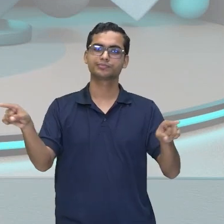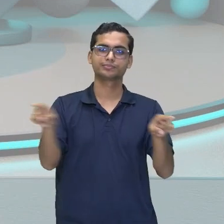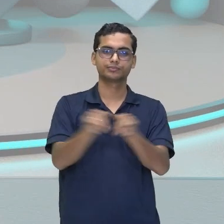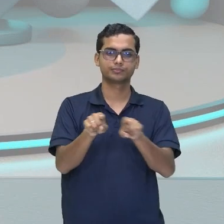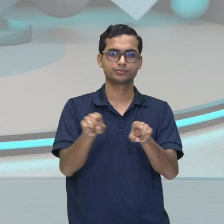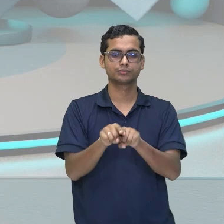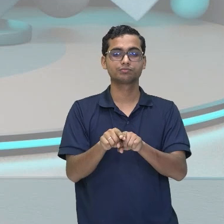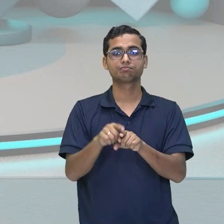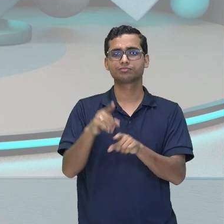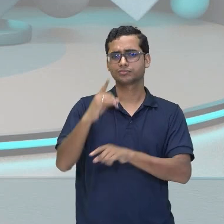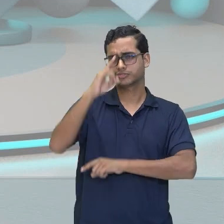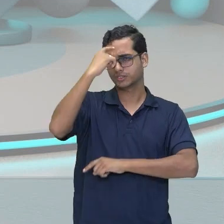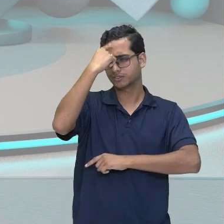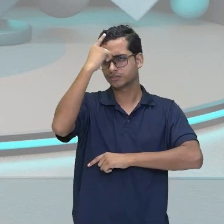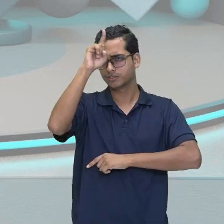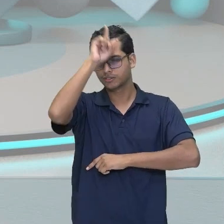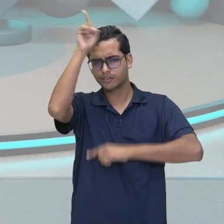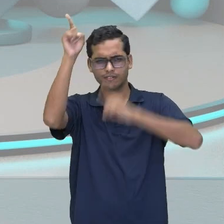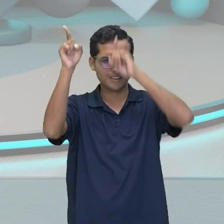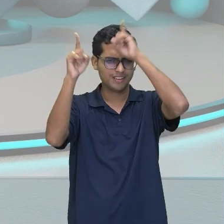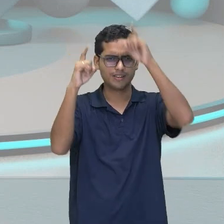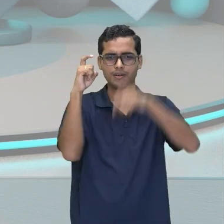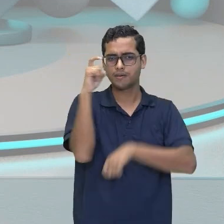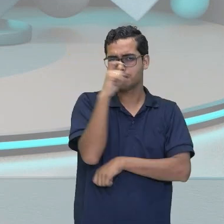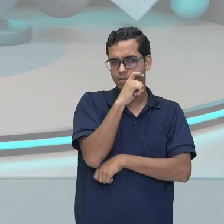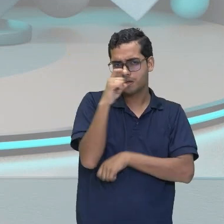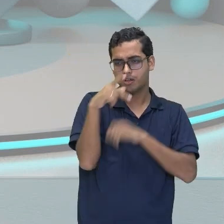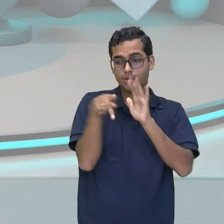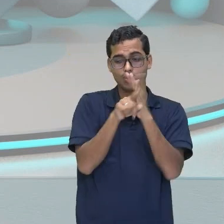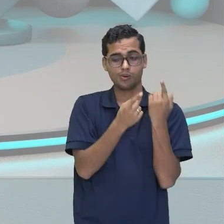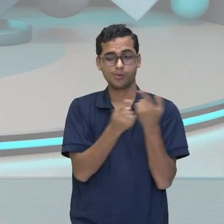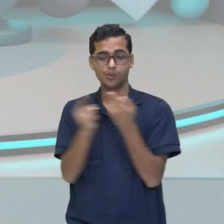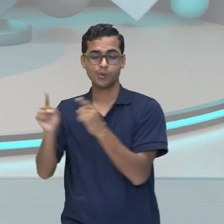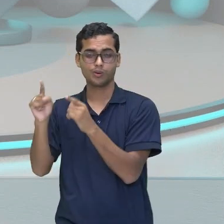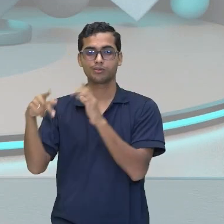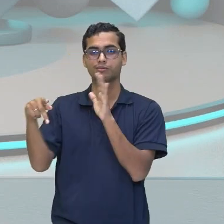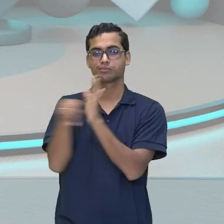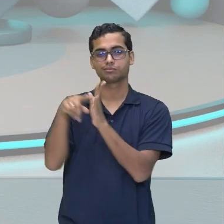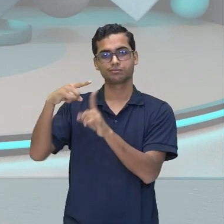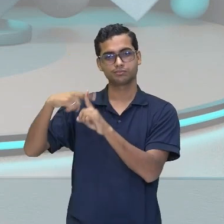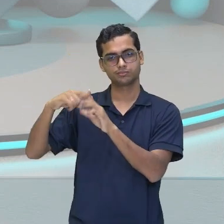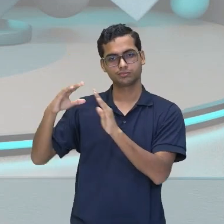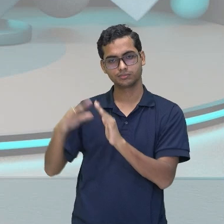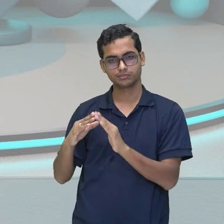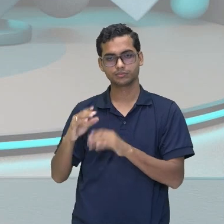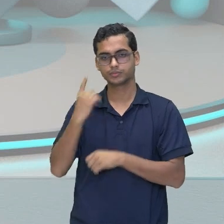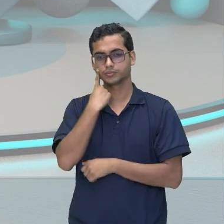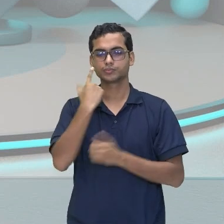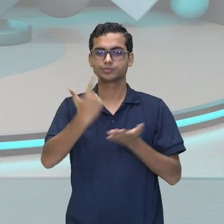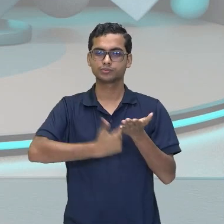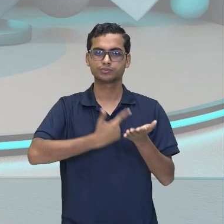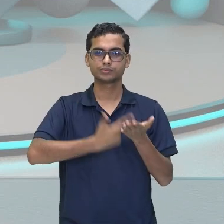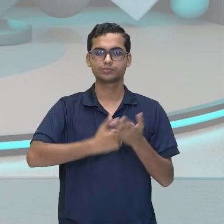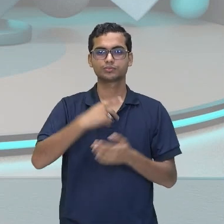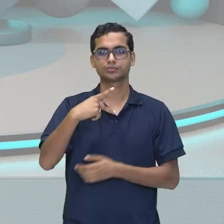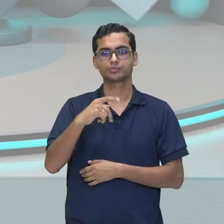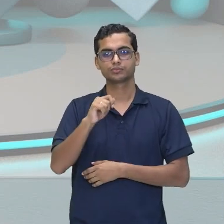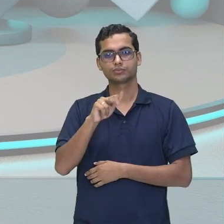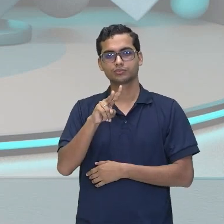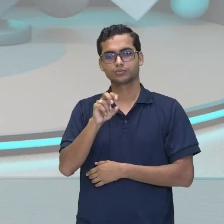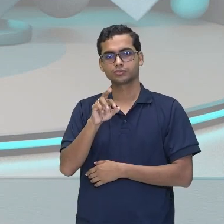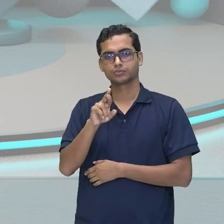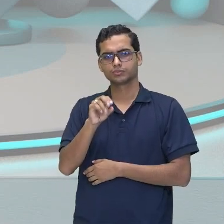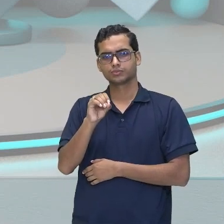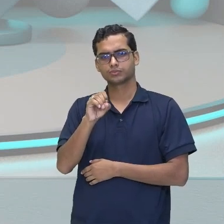a igreja, né? Pavorosa ilusão da eternidade. Olha o termo, pavorosa ilusão da eternidade. Então,